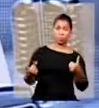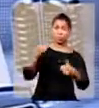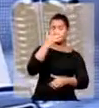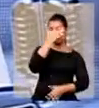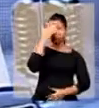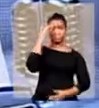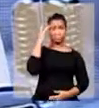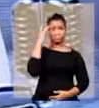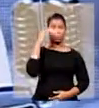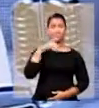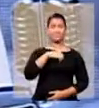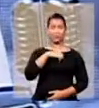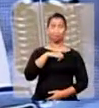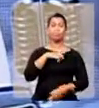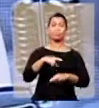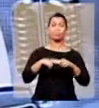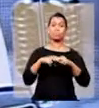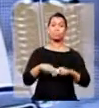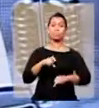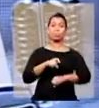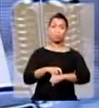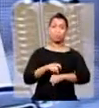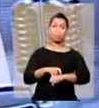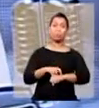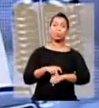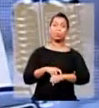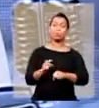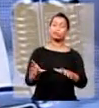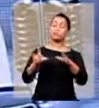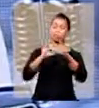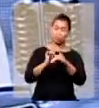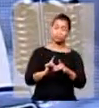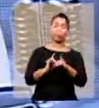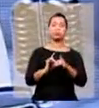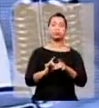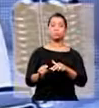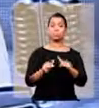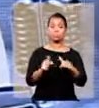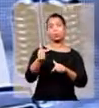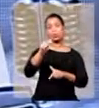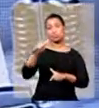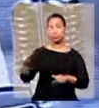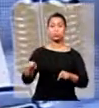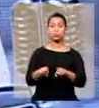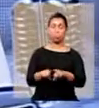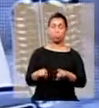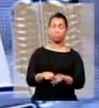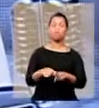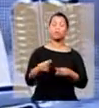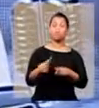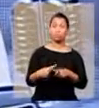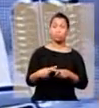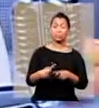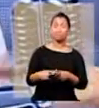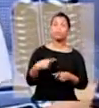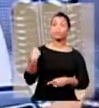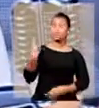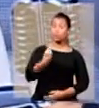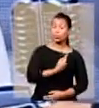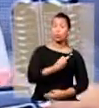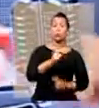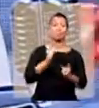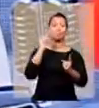nesse serviço e nos outros, né? Porque o nosso objetivo é trabalhar a integralidade, né? O